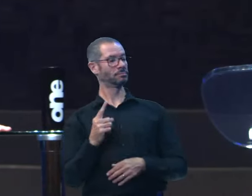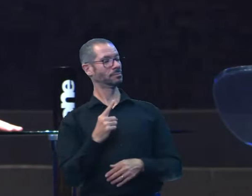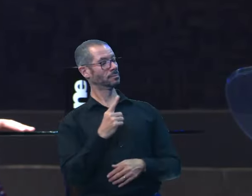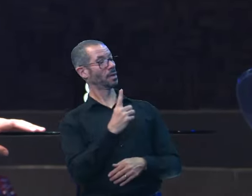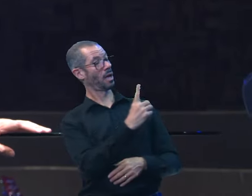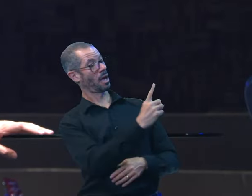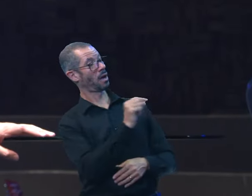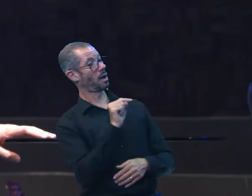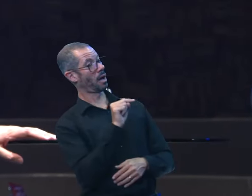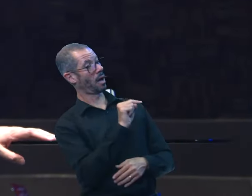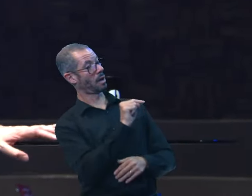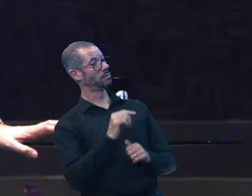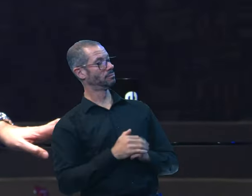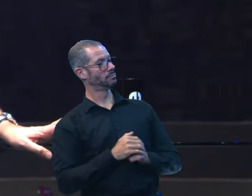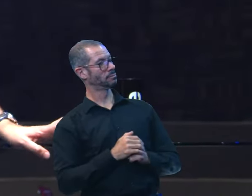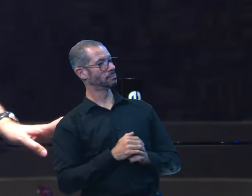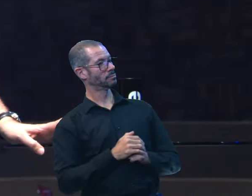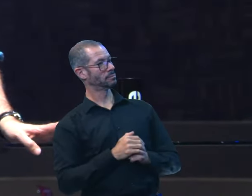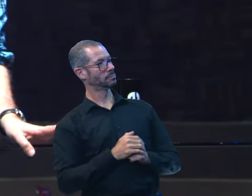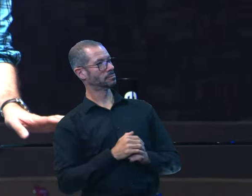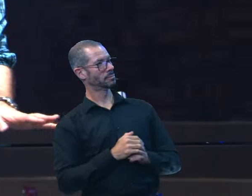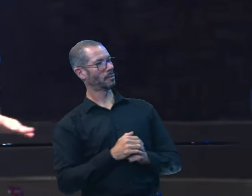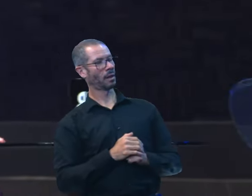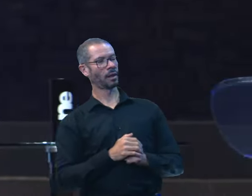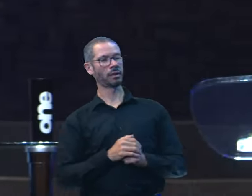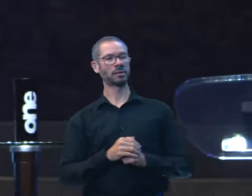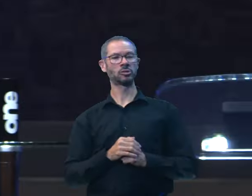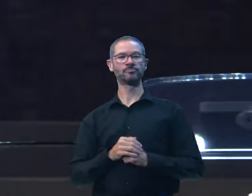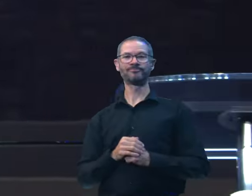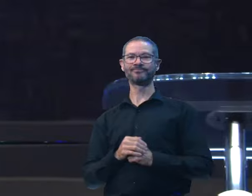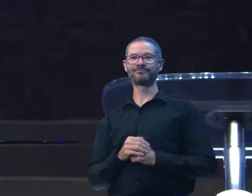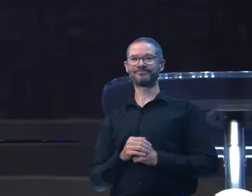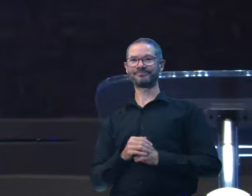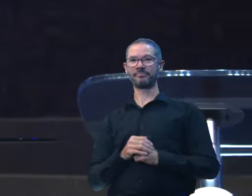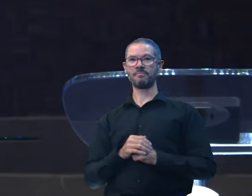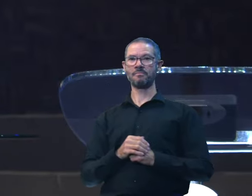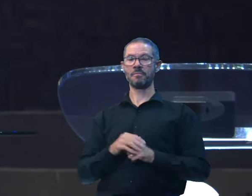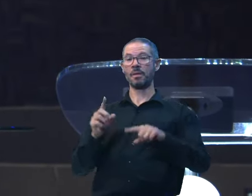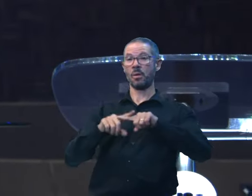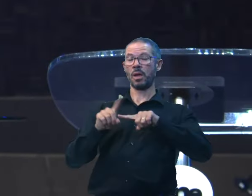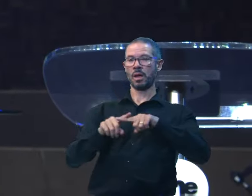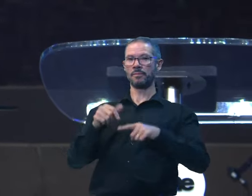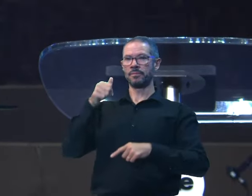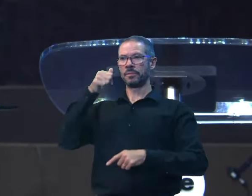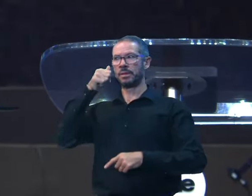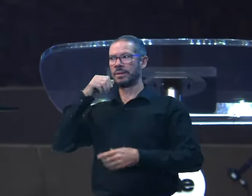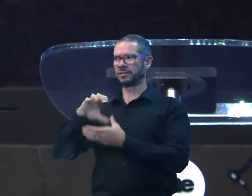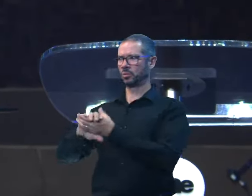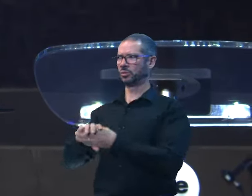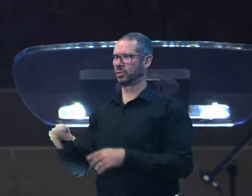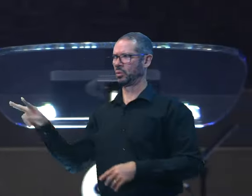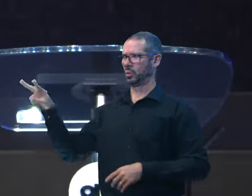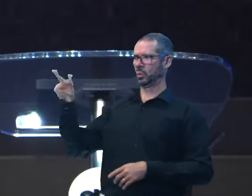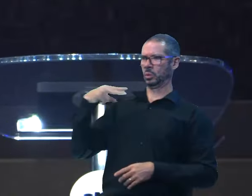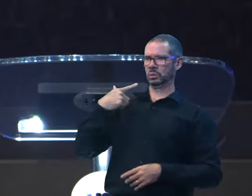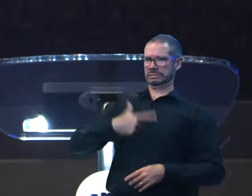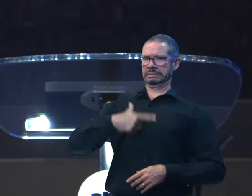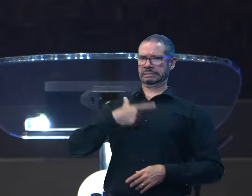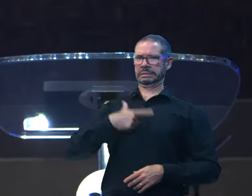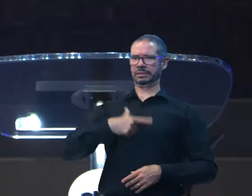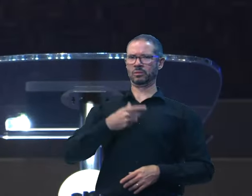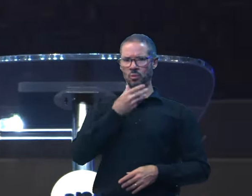lado. Não vou pedir para você fazer isso. Porque minha esposa olhou feio aqui para mim. Sou um homem